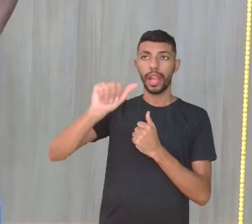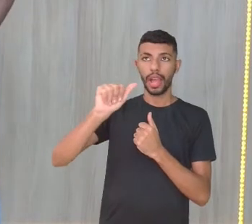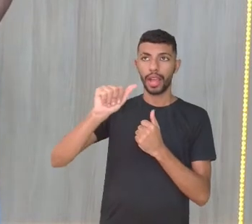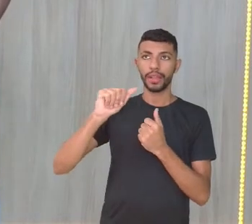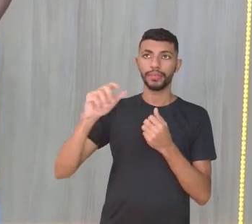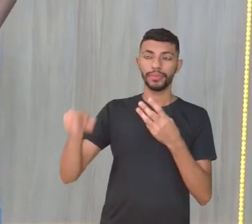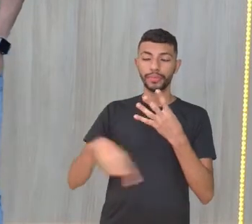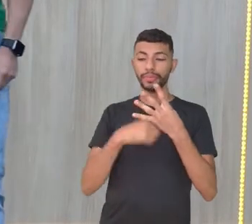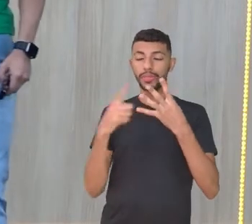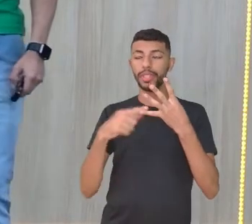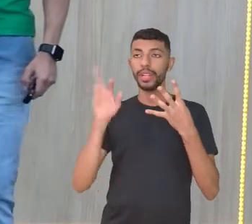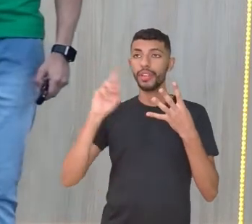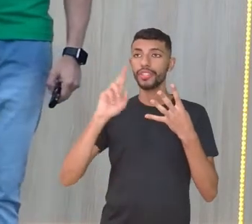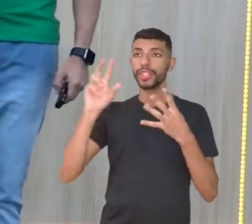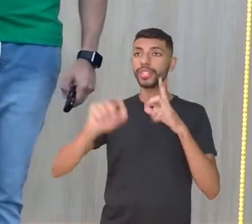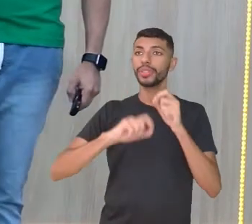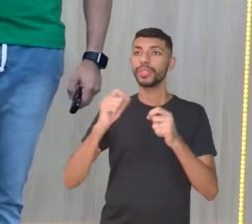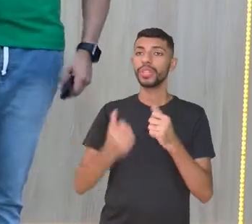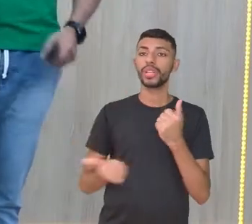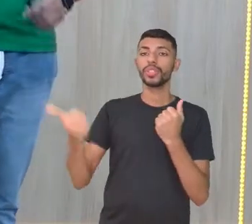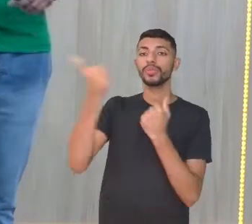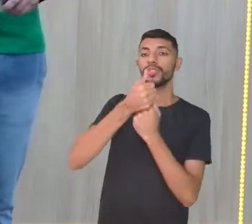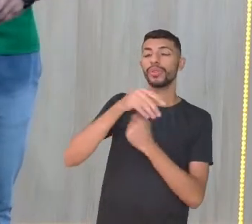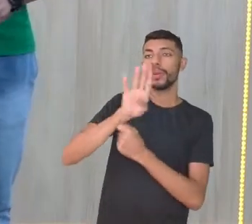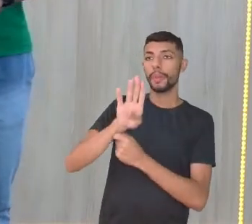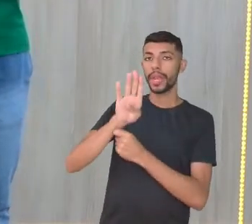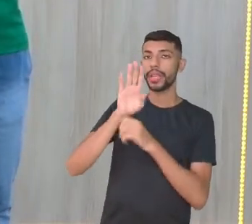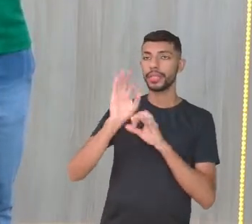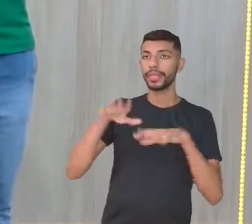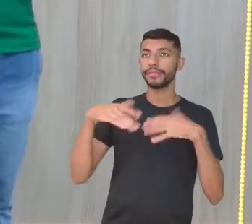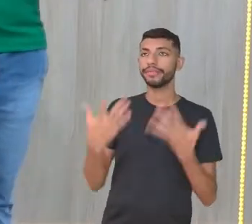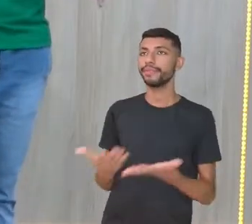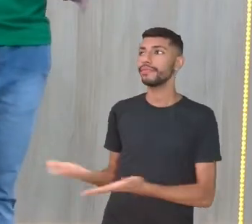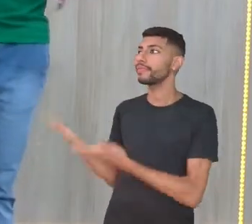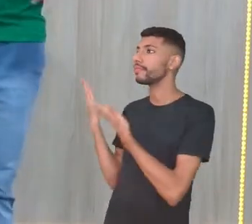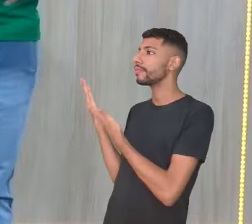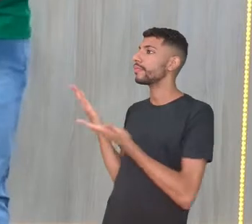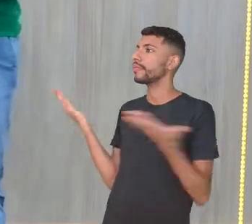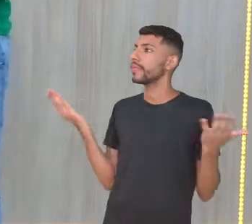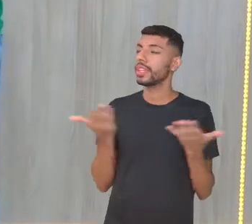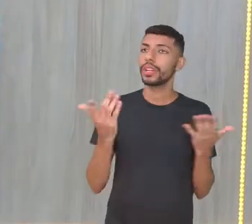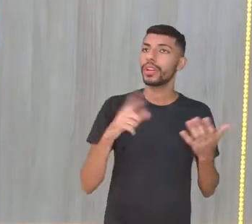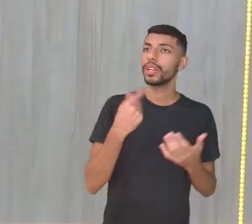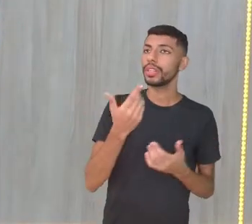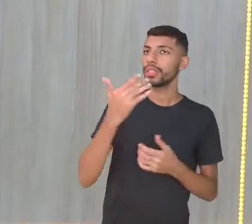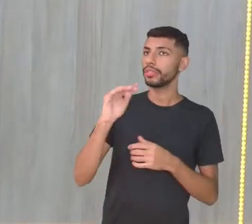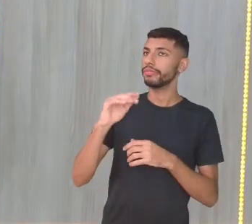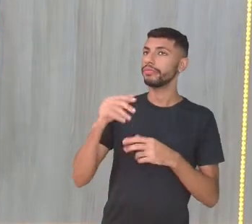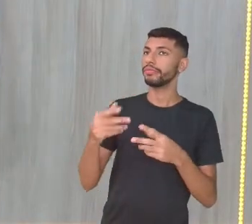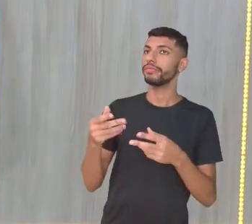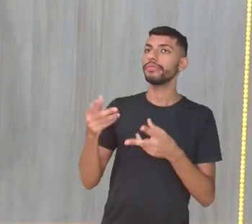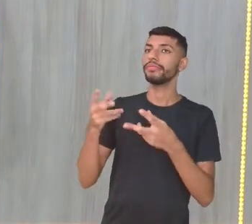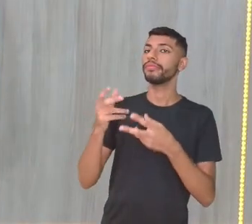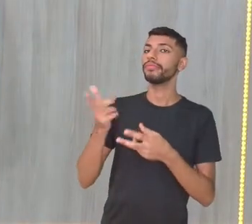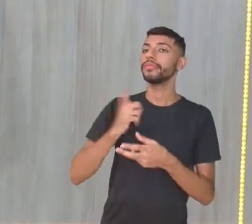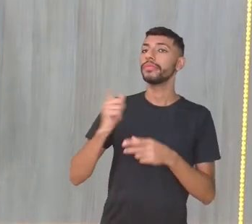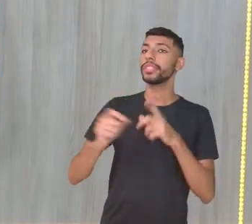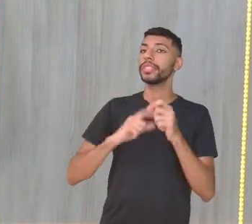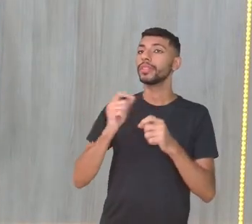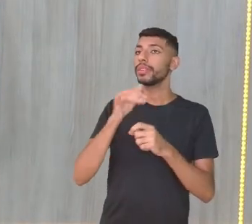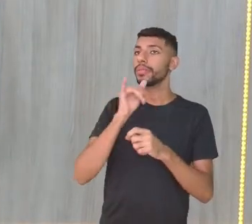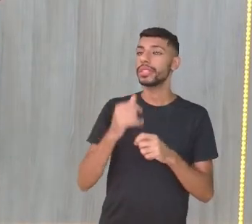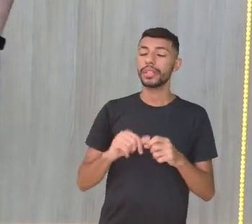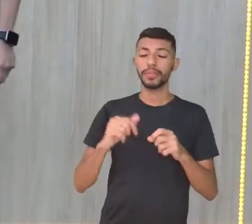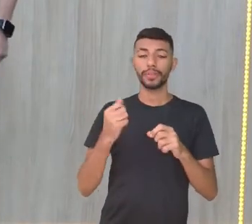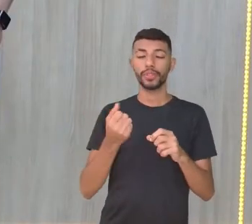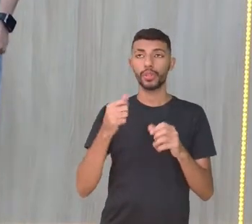pela letrinha B, certo? Então, agora eu tenho aí que escrever uma expressão, no lugar desses